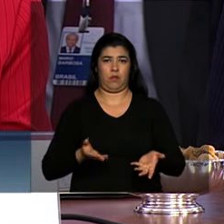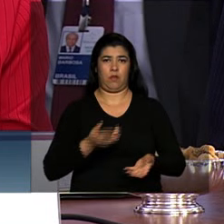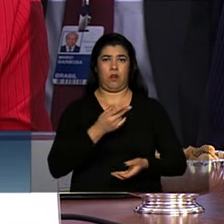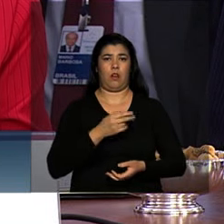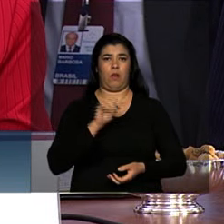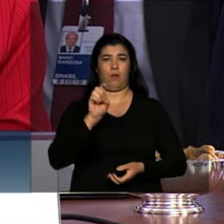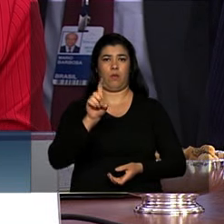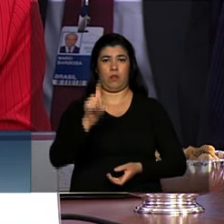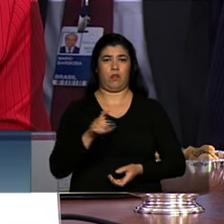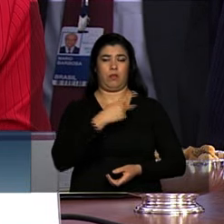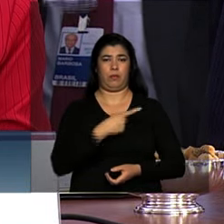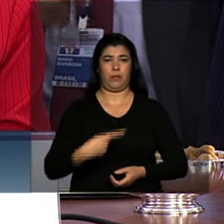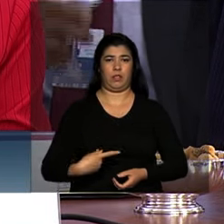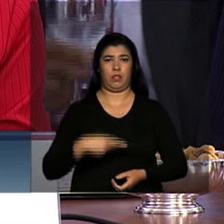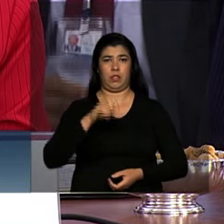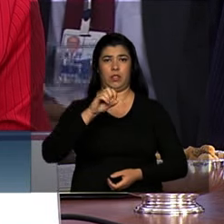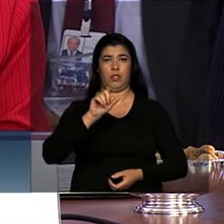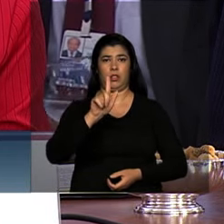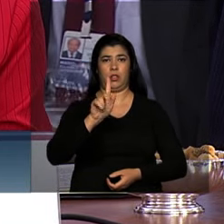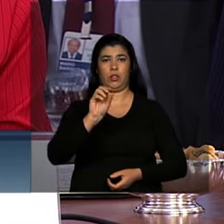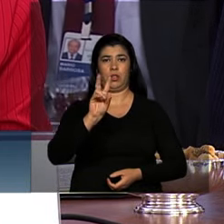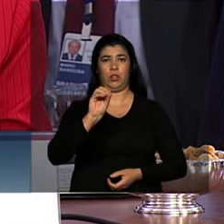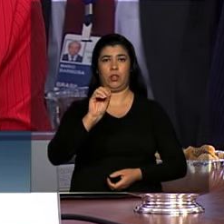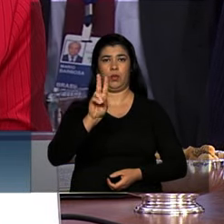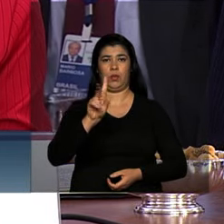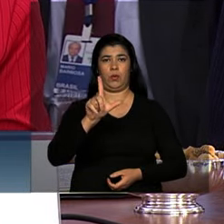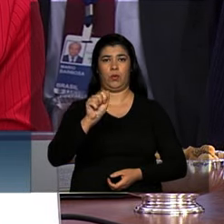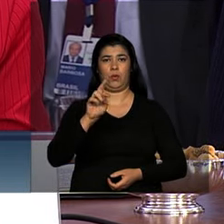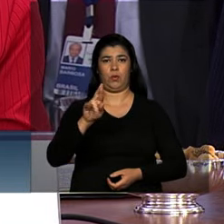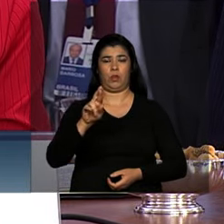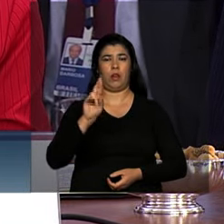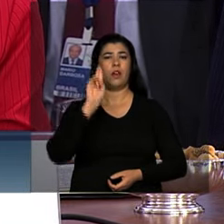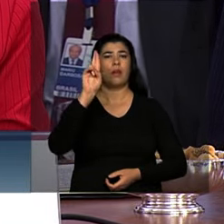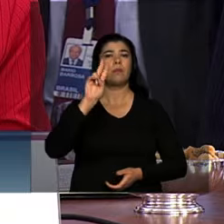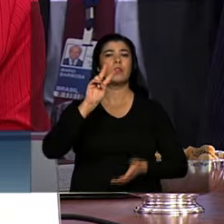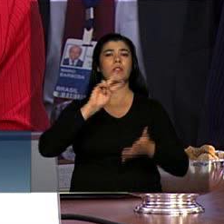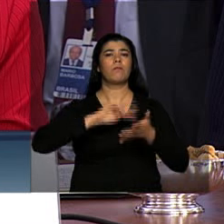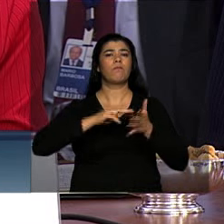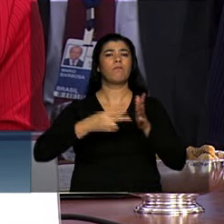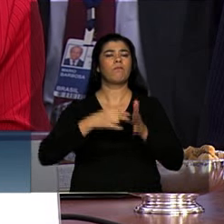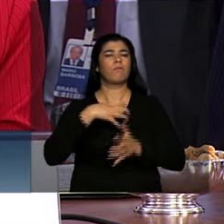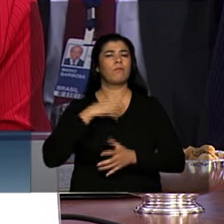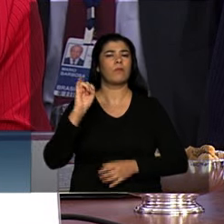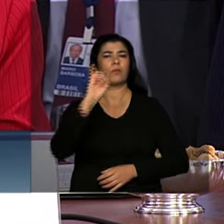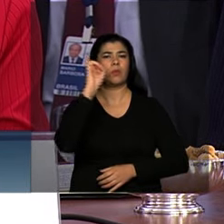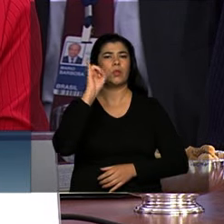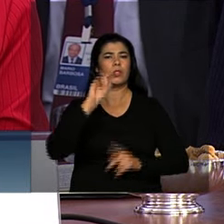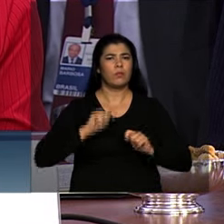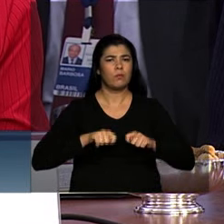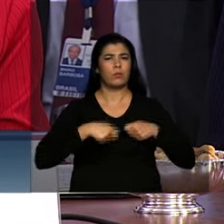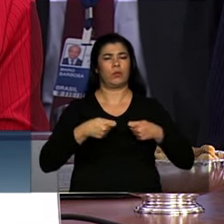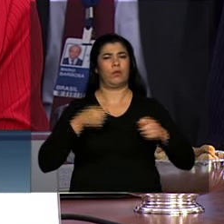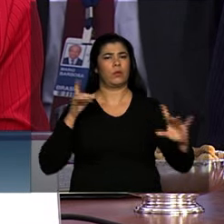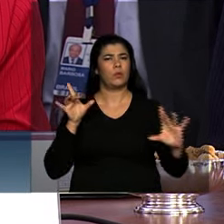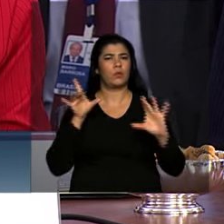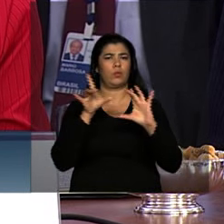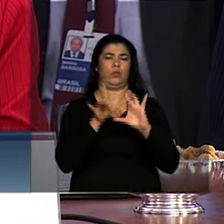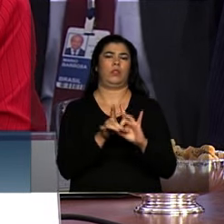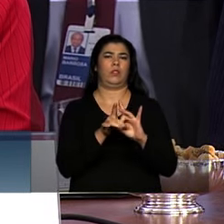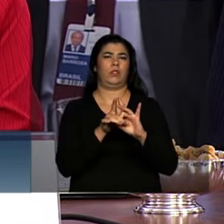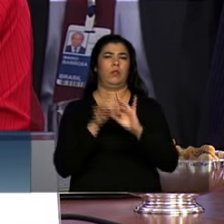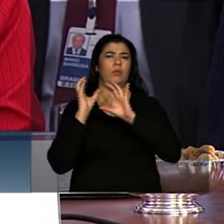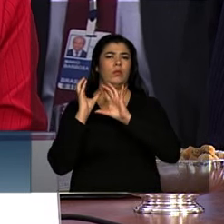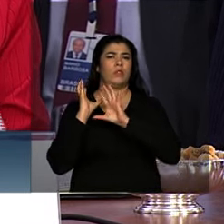Goulart, são símbolos muito importantes de um esforço de reconciliação entre a memória e a